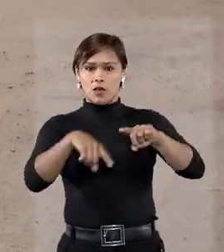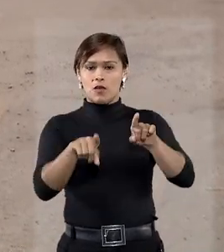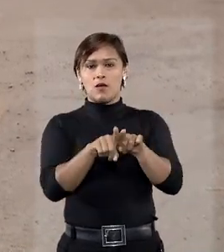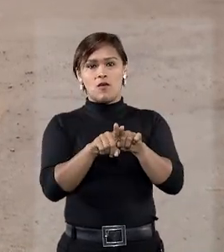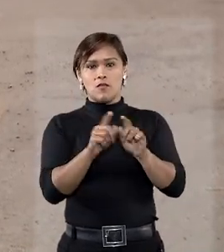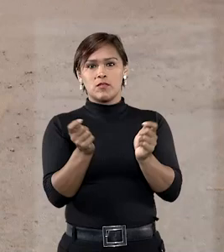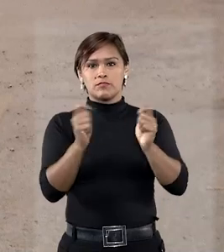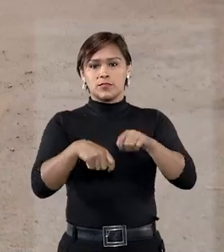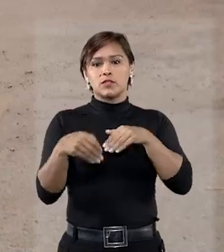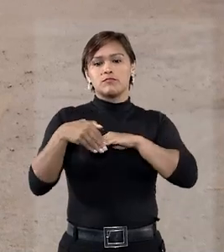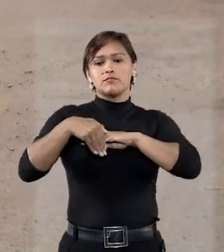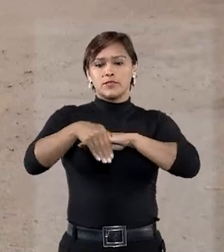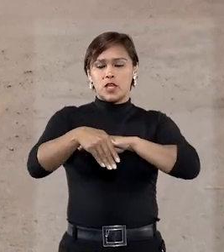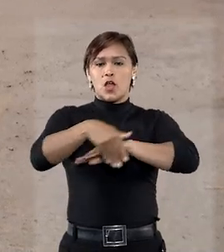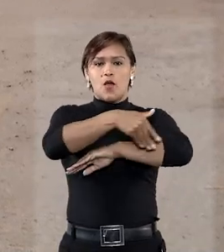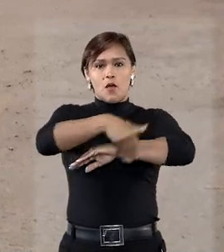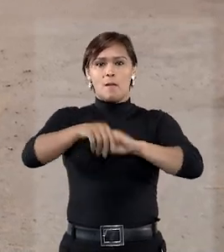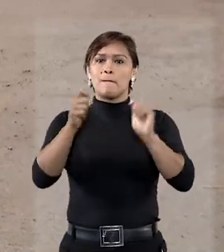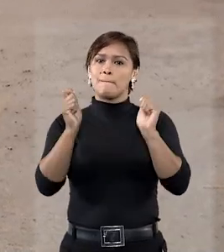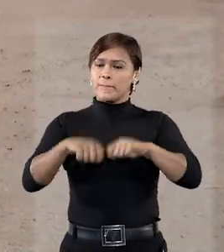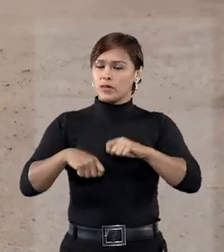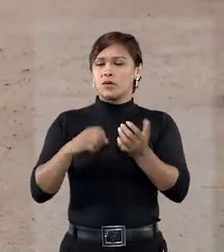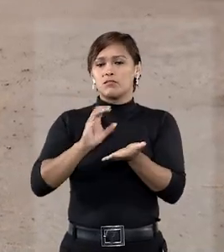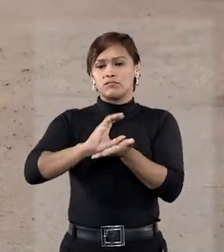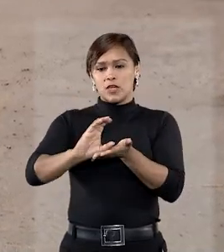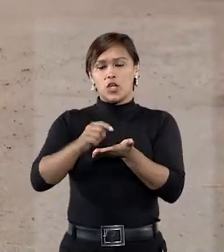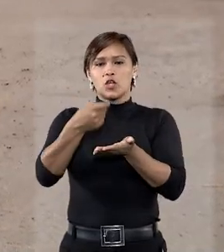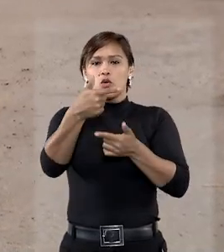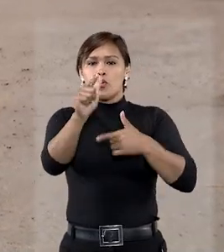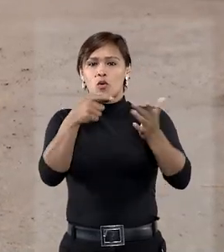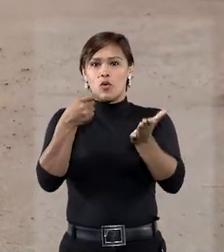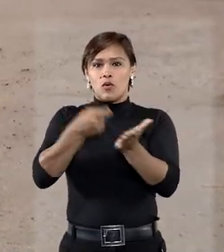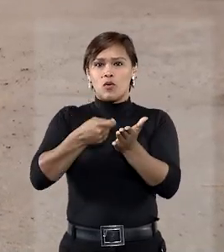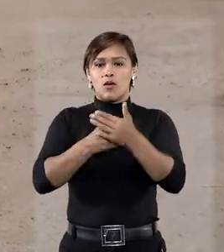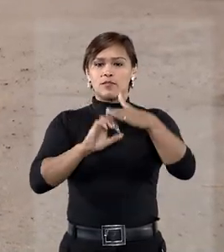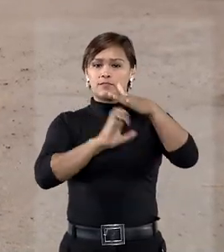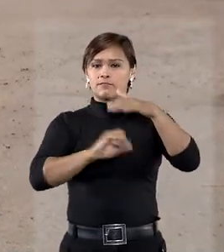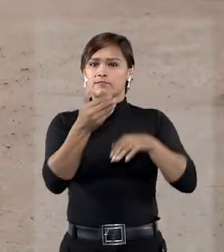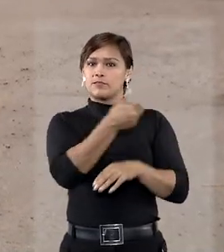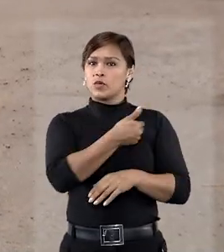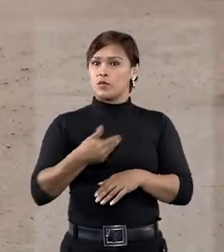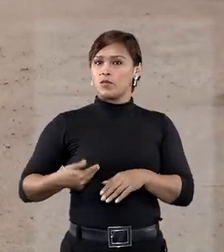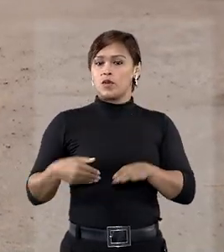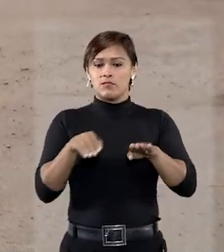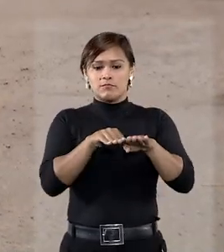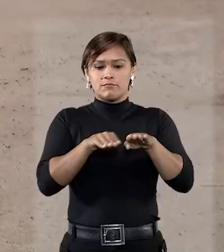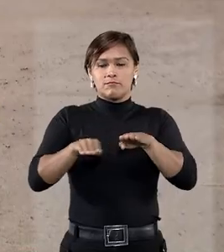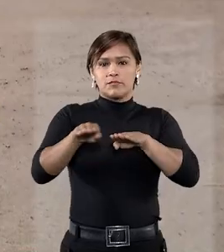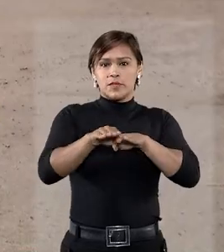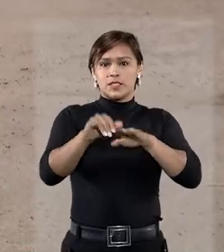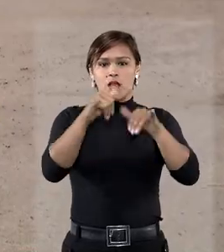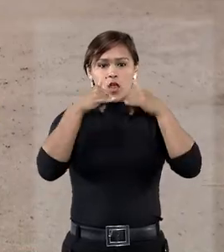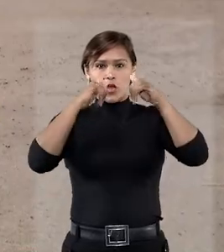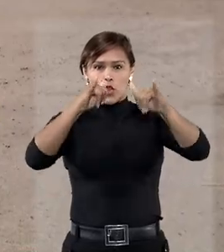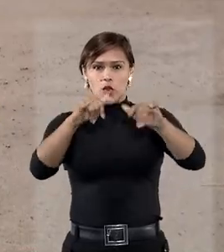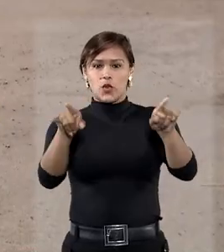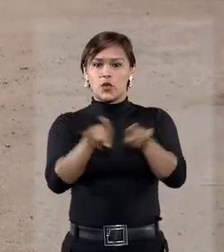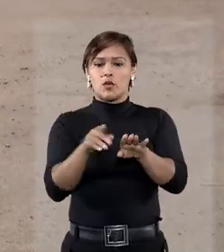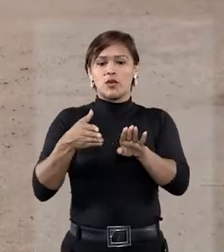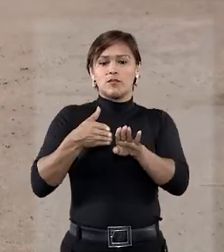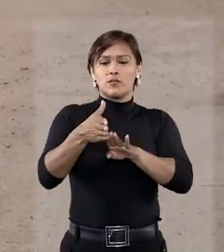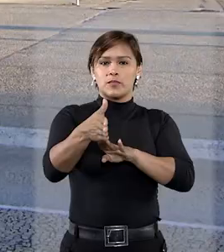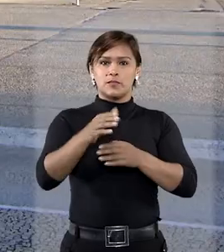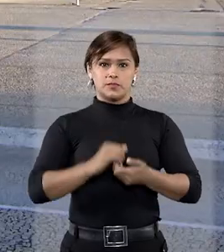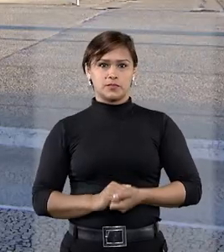que as concessionárias de rodovia podem cobrar de outras concessionárias de serviço público pela passagem de cabos e dutos em faixa